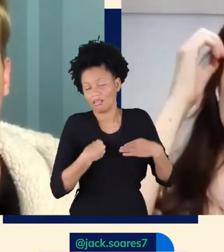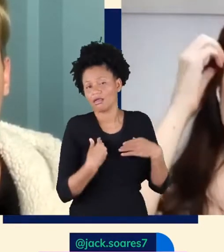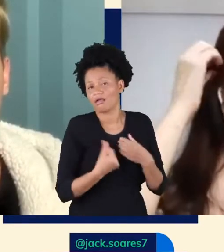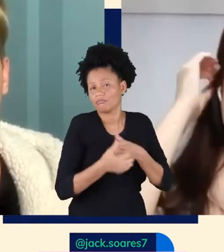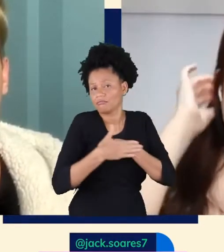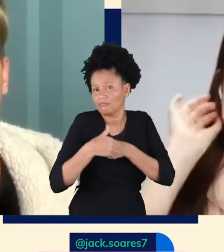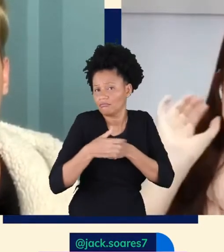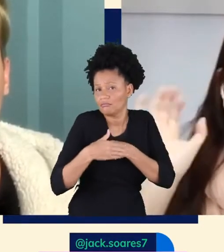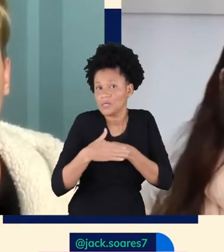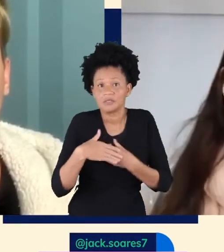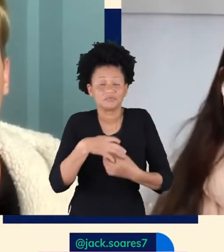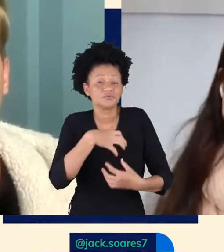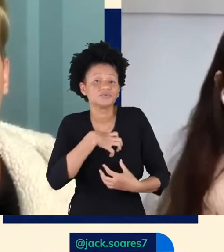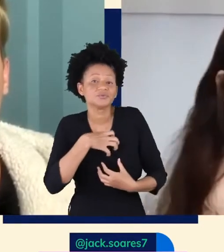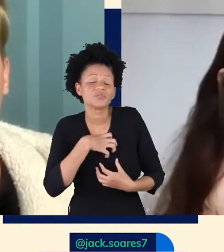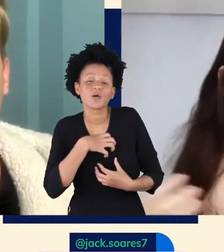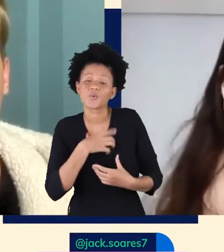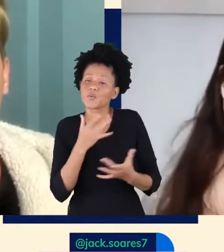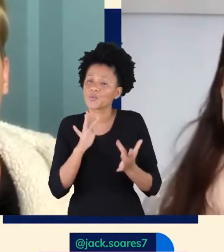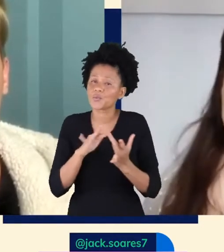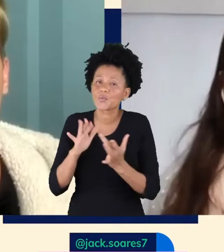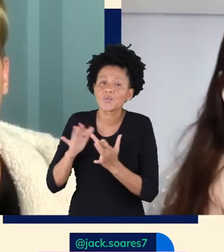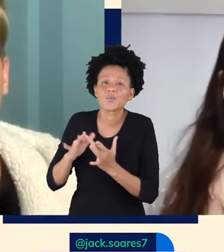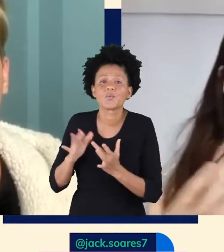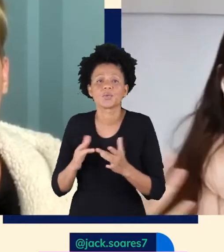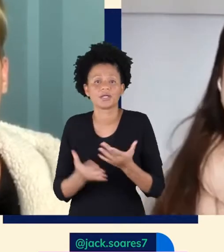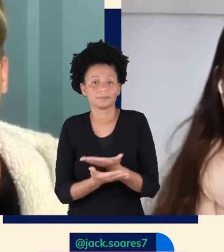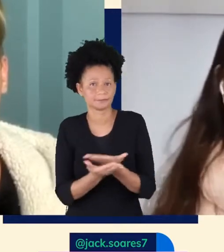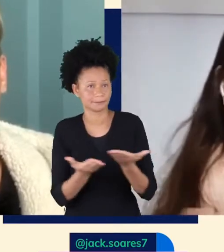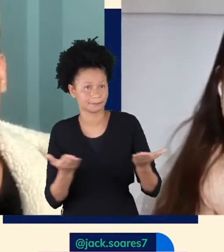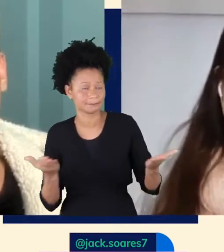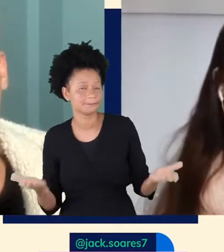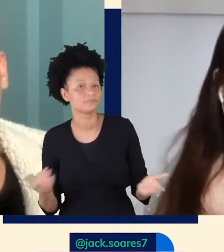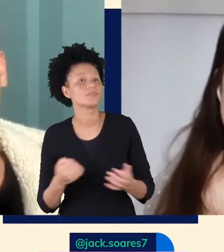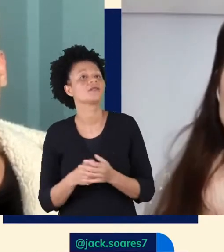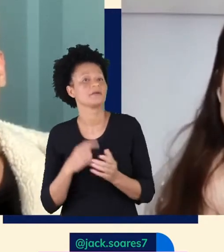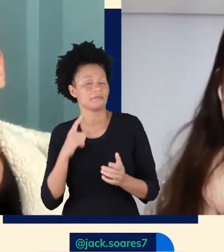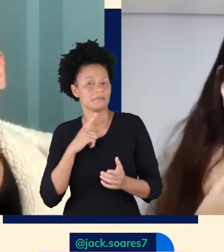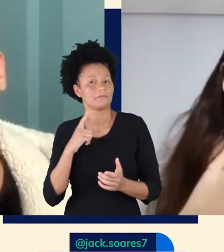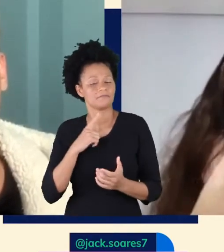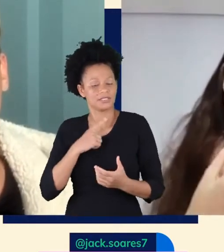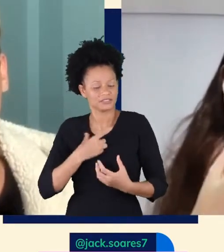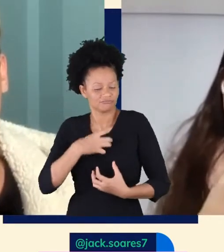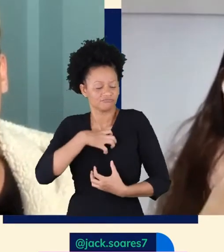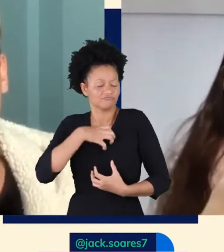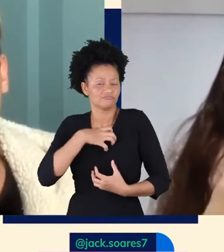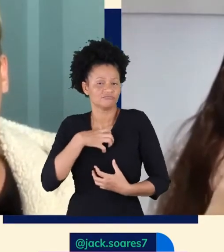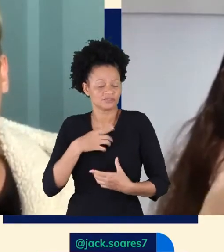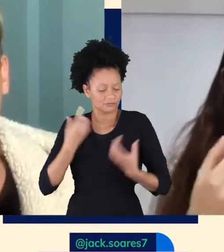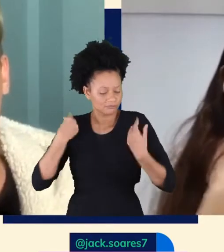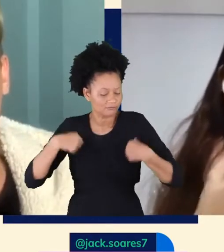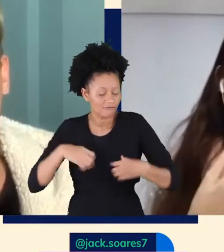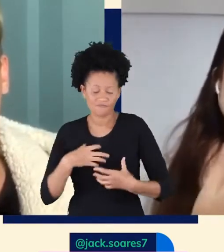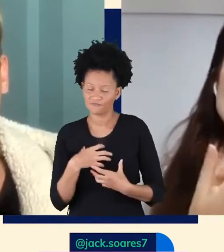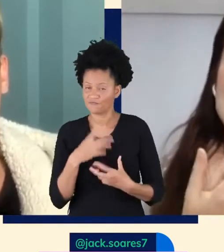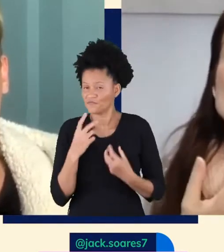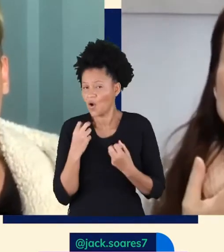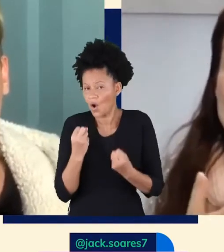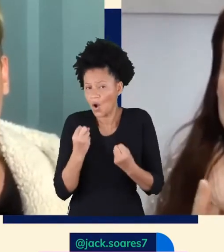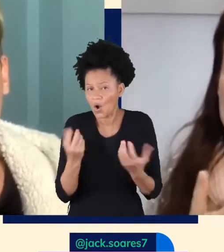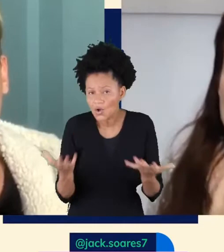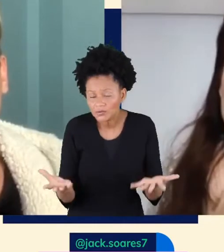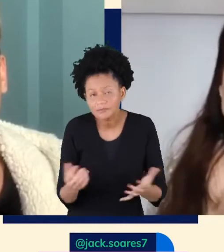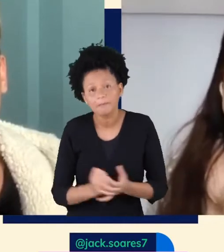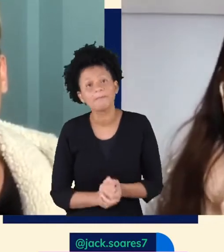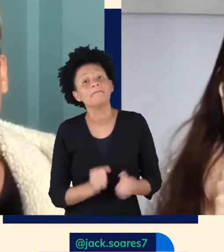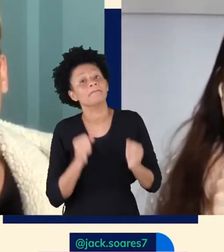se compensar, para se acarinhar, para se sentir em contato, para ter uma intensidade